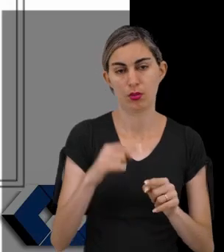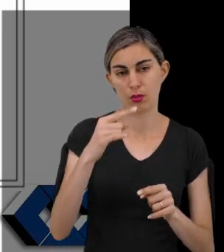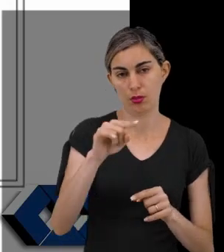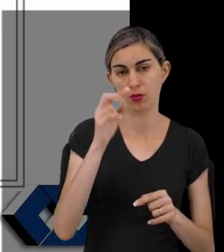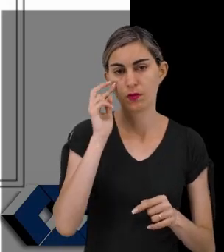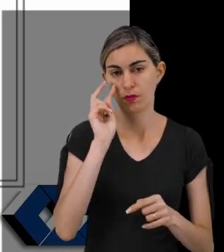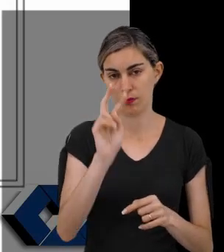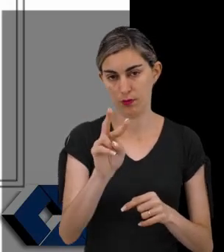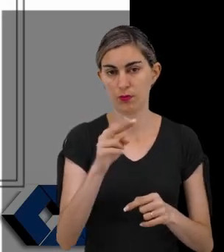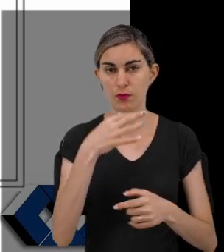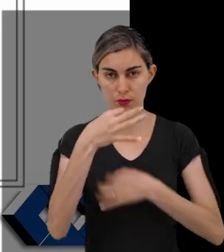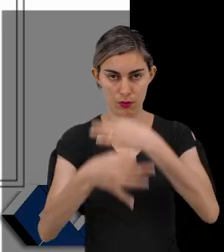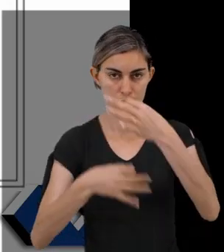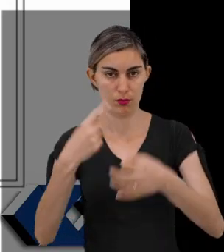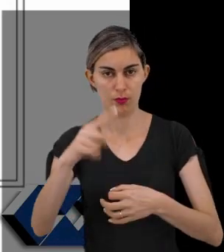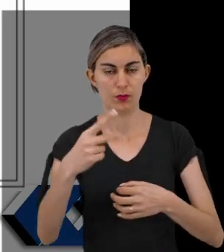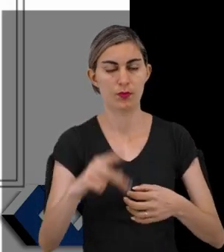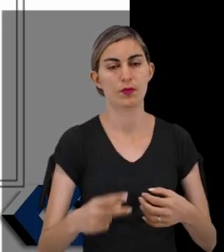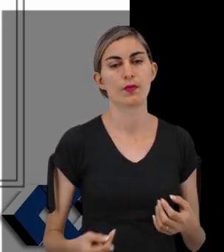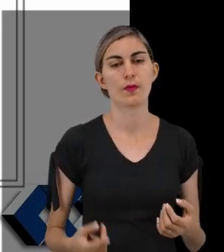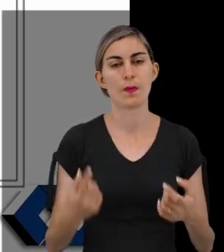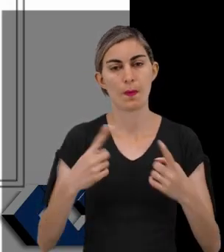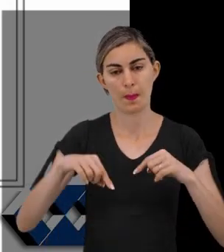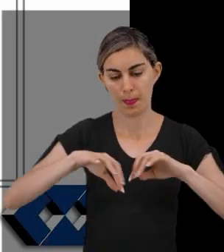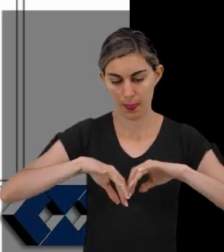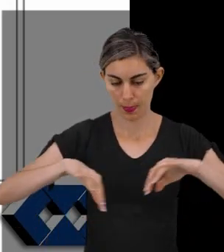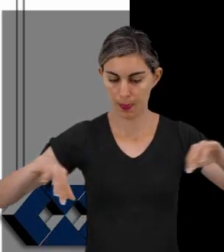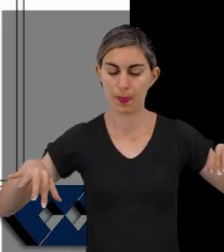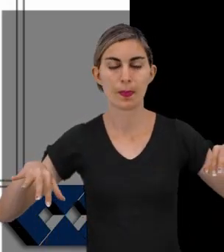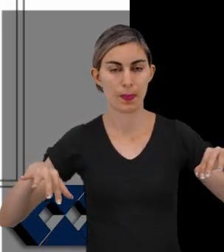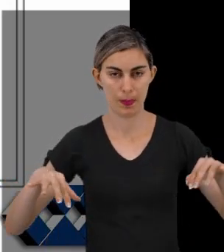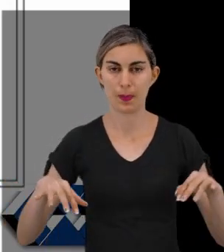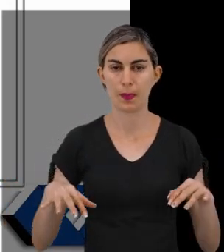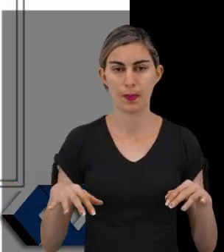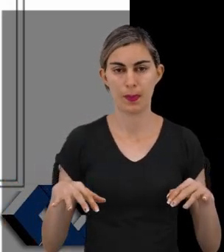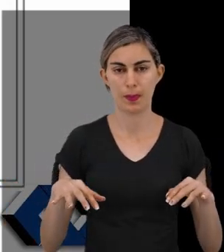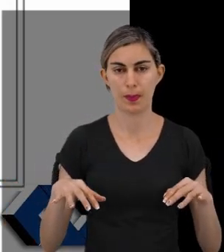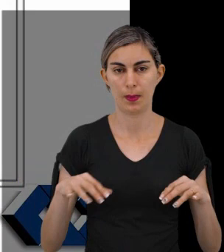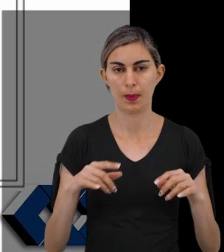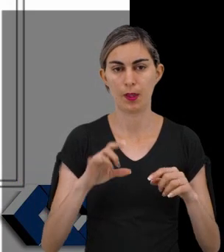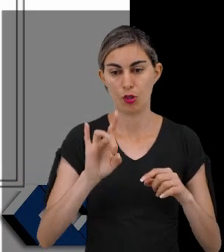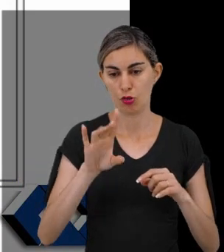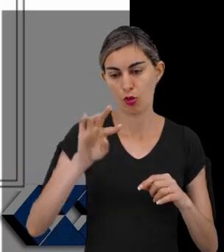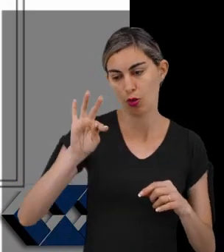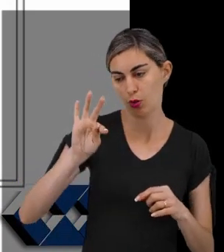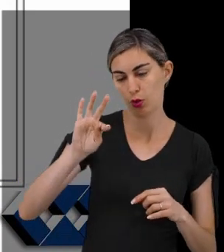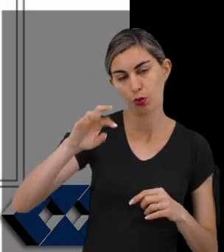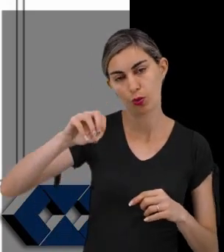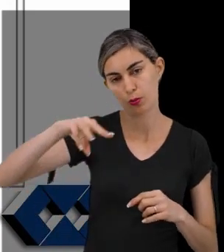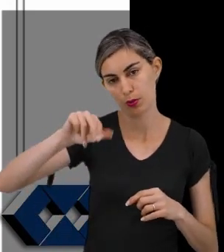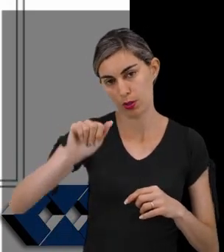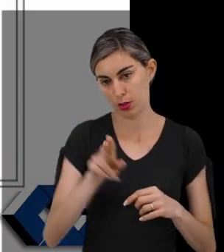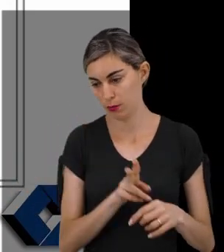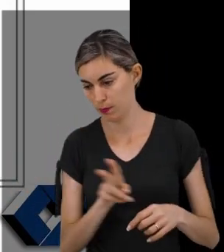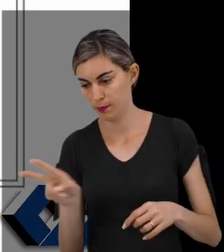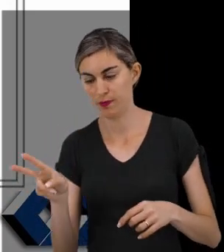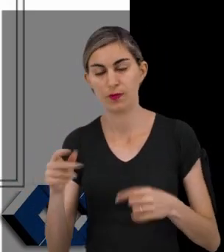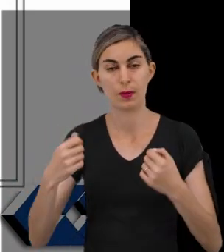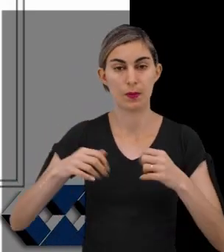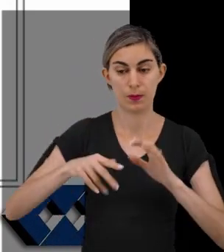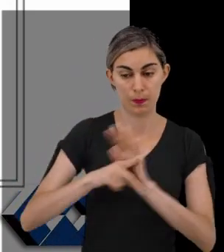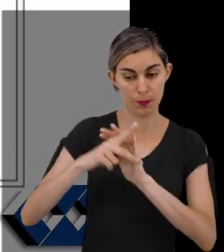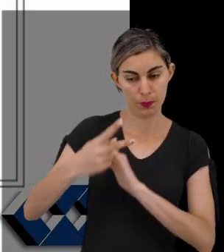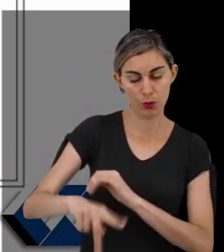como eu tinha comentado anteriormente, a gente vai separar, além das tomadas de uso geral específico, a gente tem que